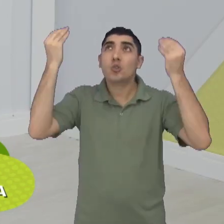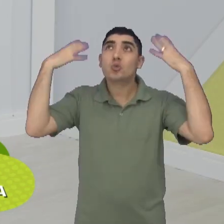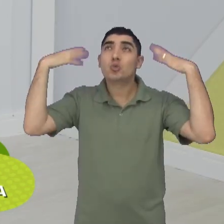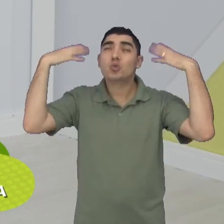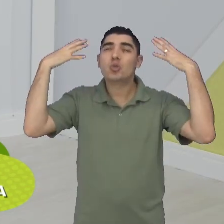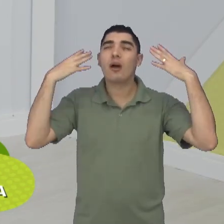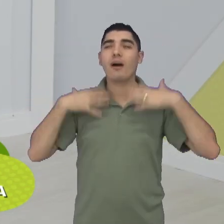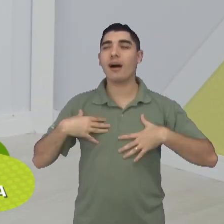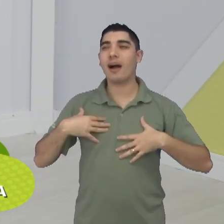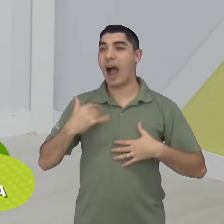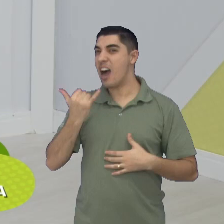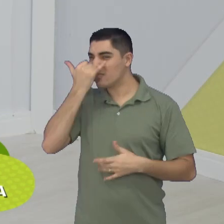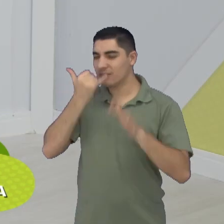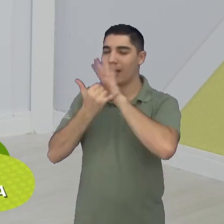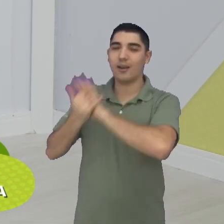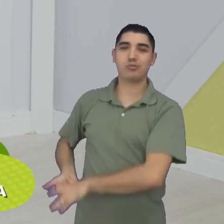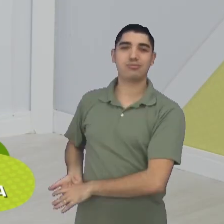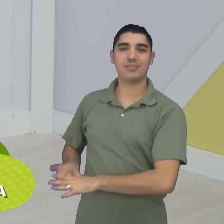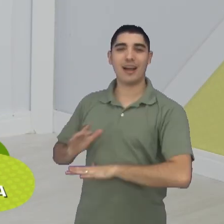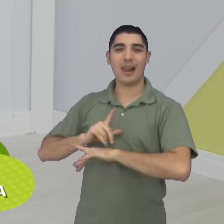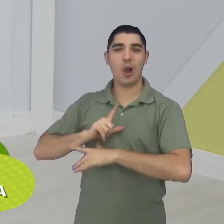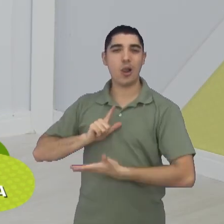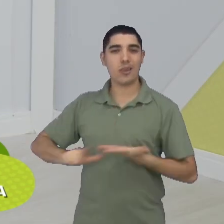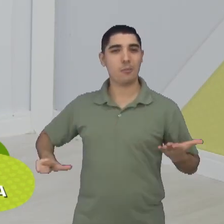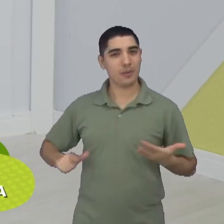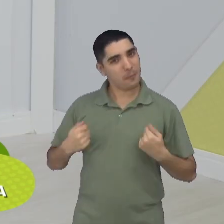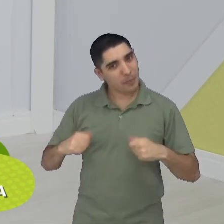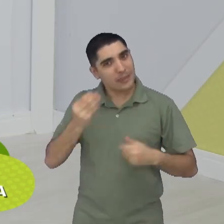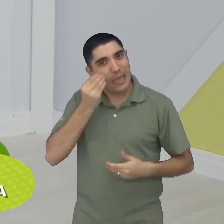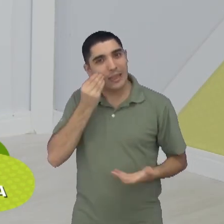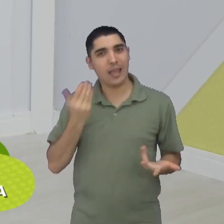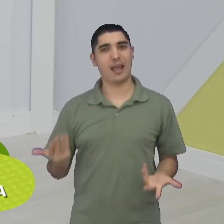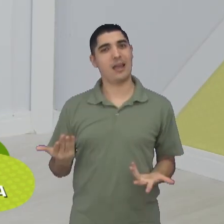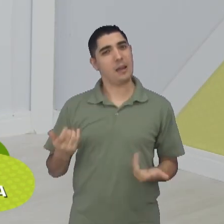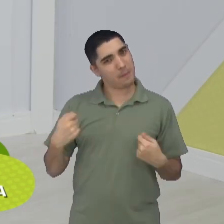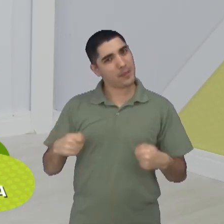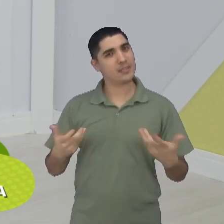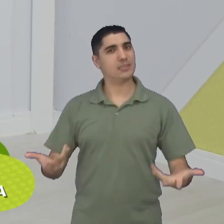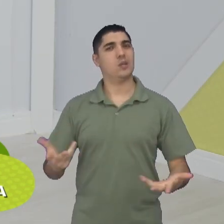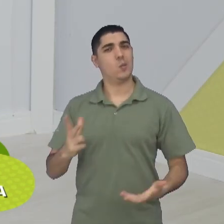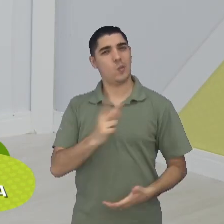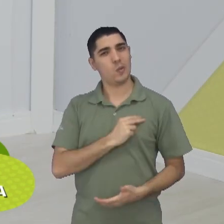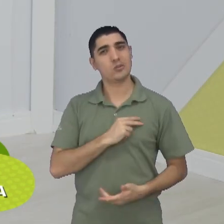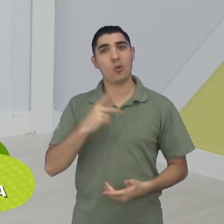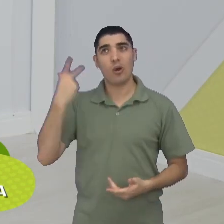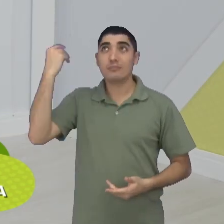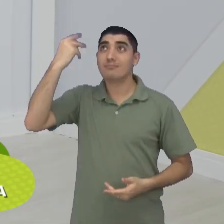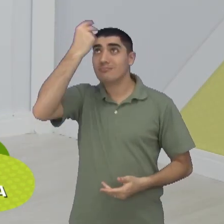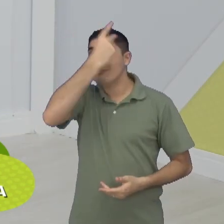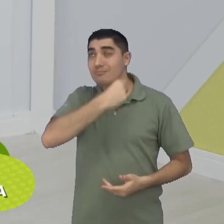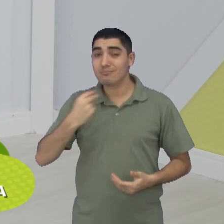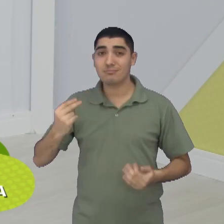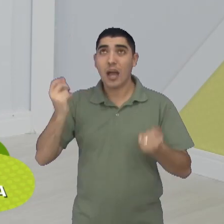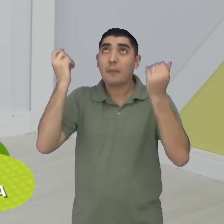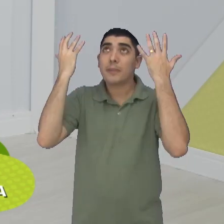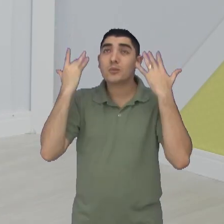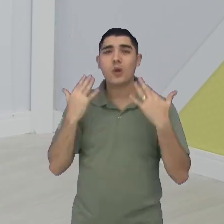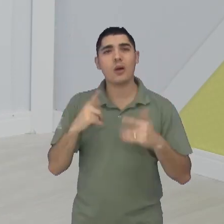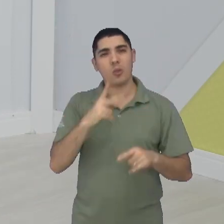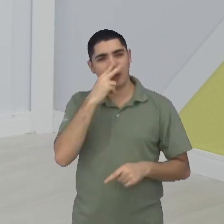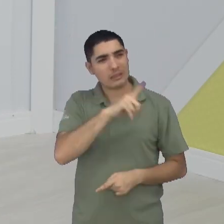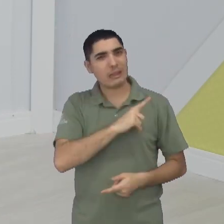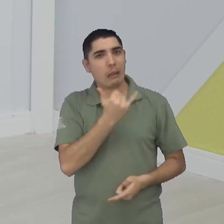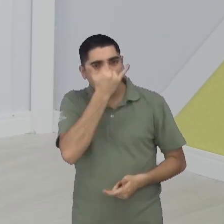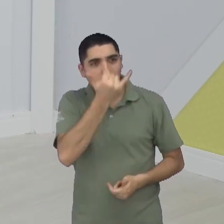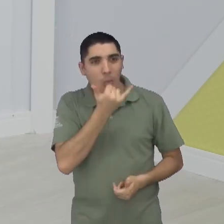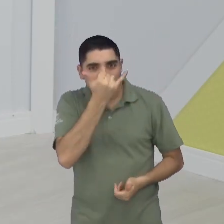engano, e agora o pé, né, o tornozelo, enfim. Tem que tomar um banho de sal grosso aí, benzer, porque é muita má sorte. Mas